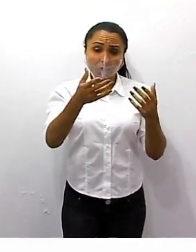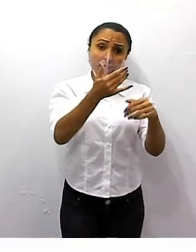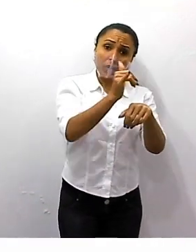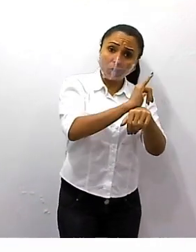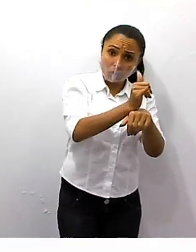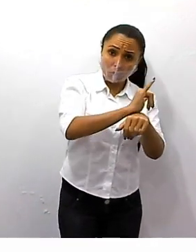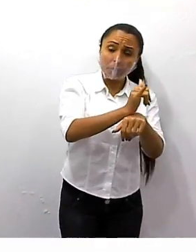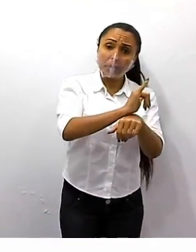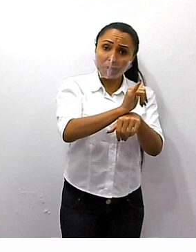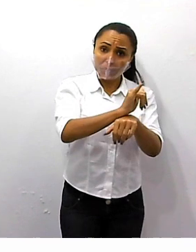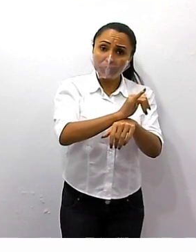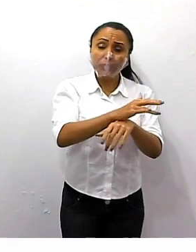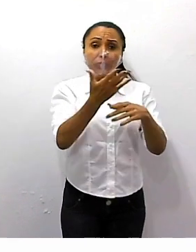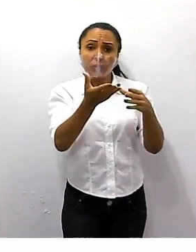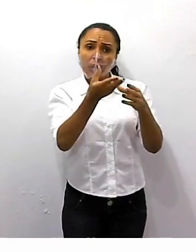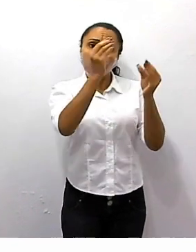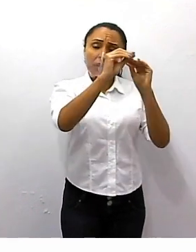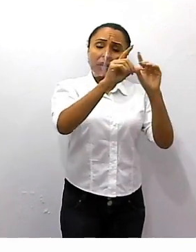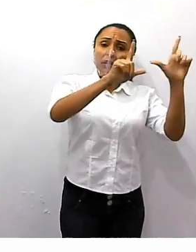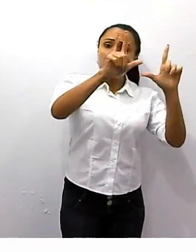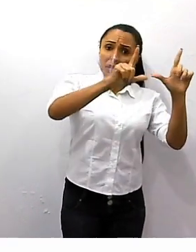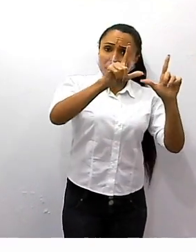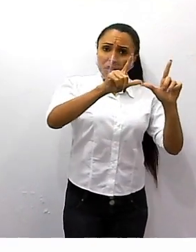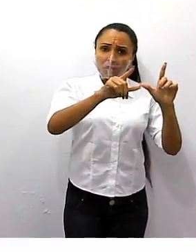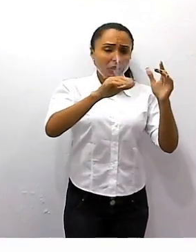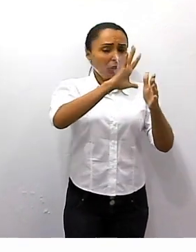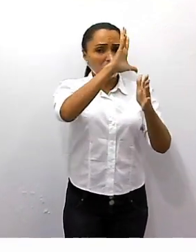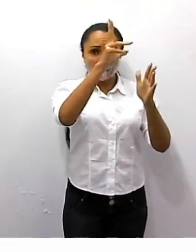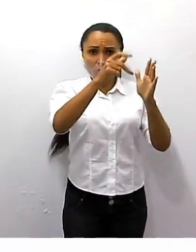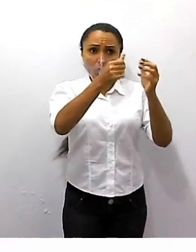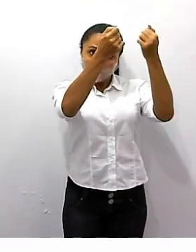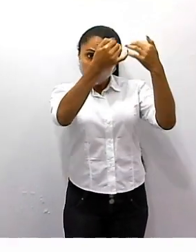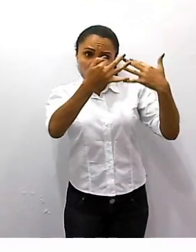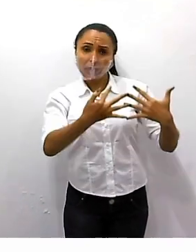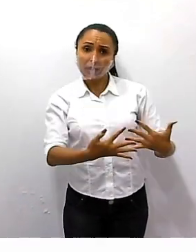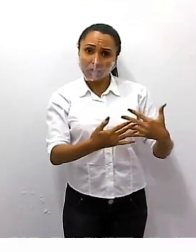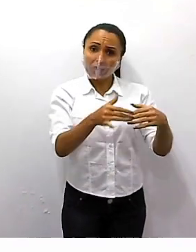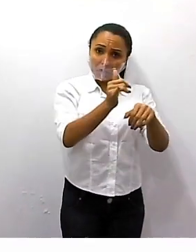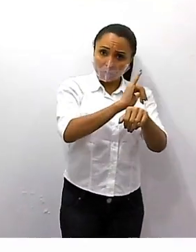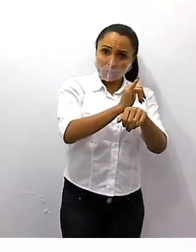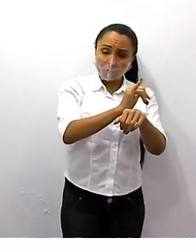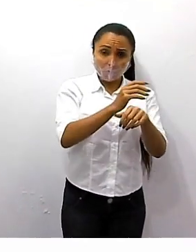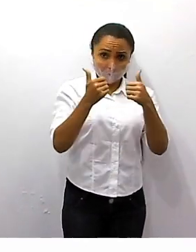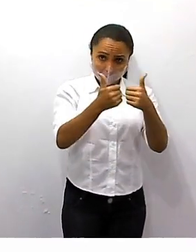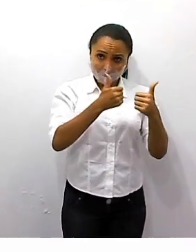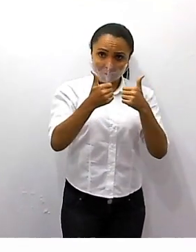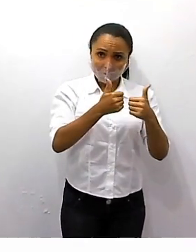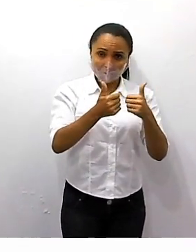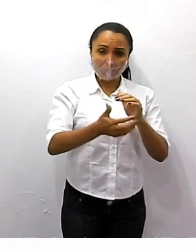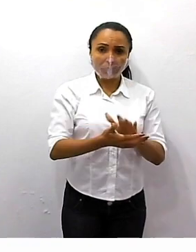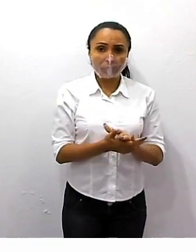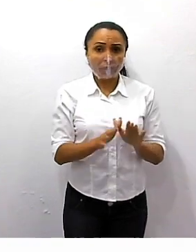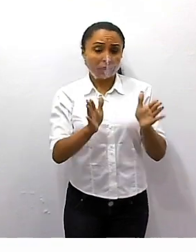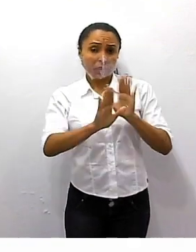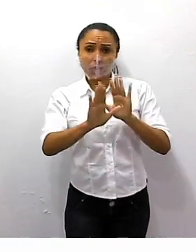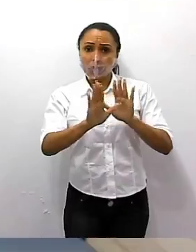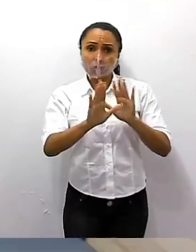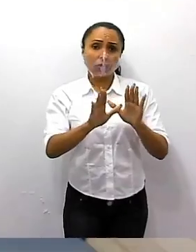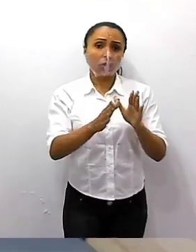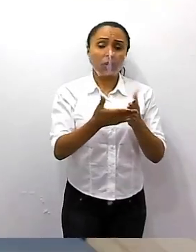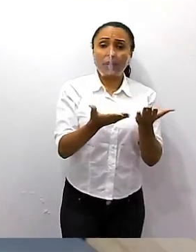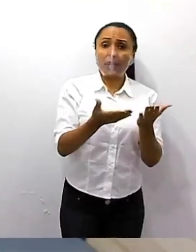do EducaPE e assiste. Tá tudo lá organizadinho para vocês, beleza? Não só as aulas do